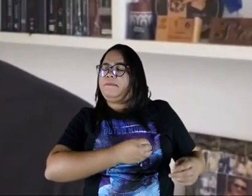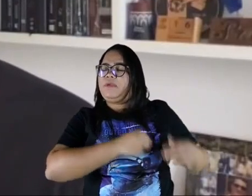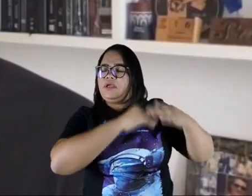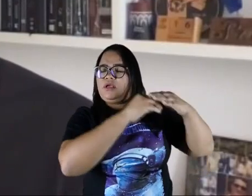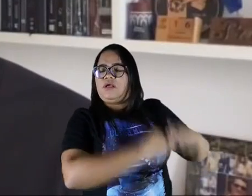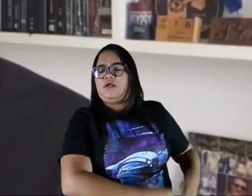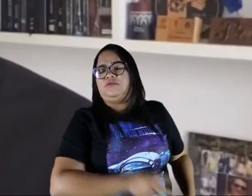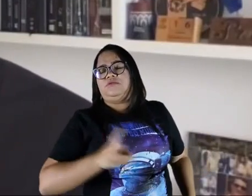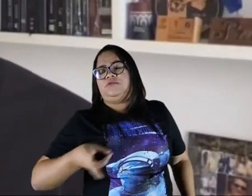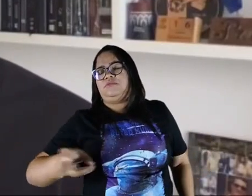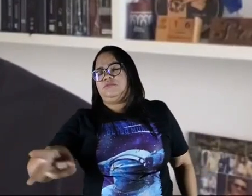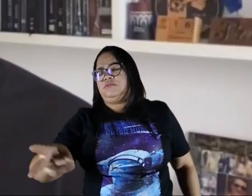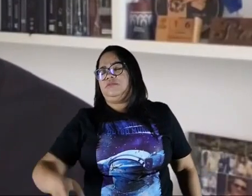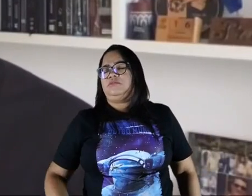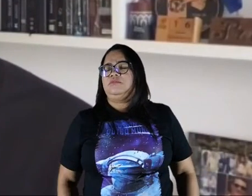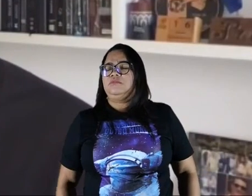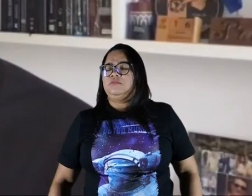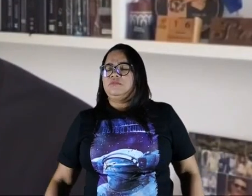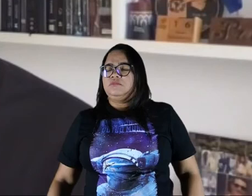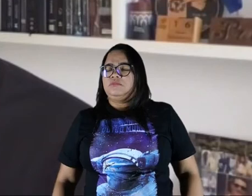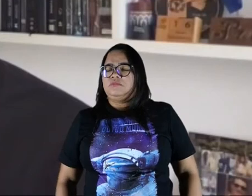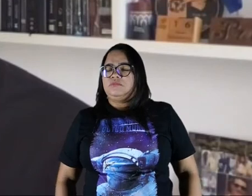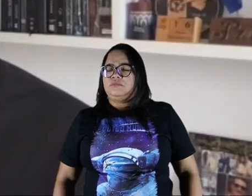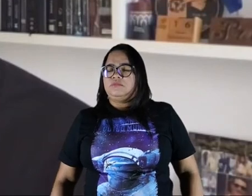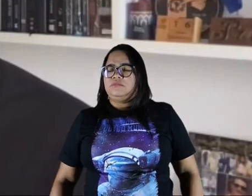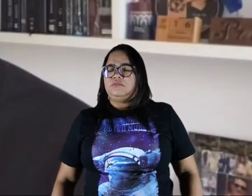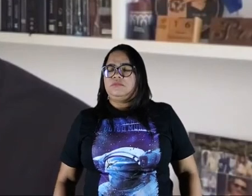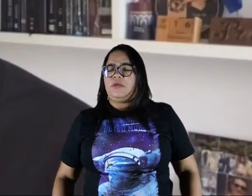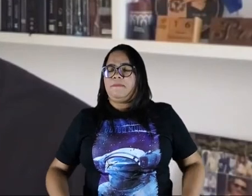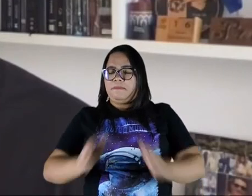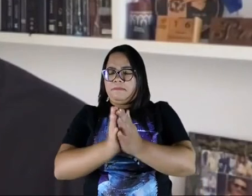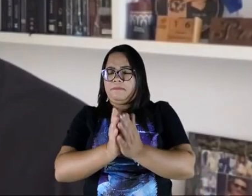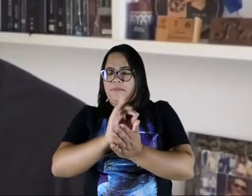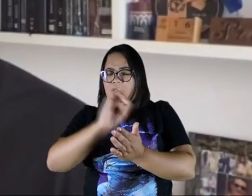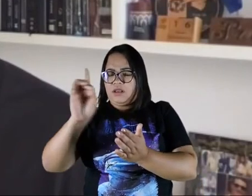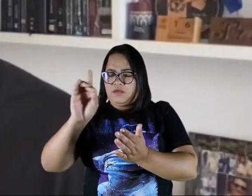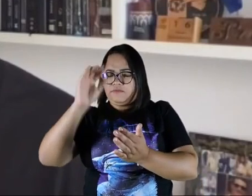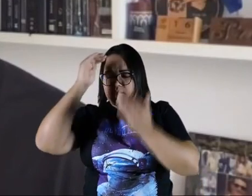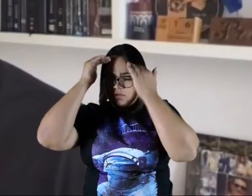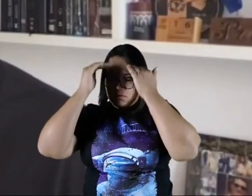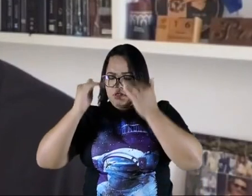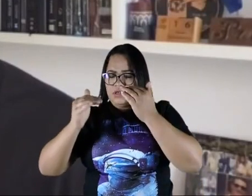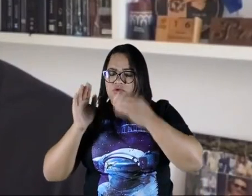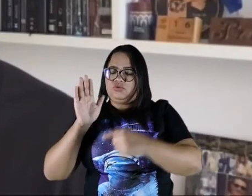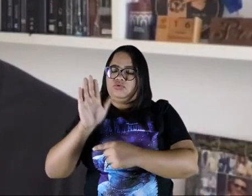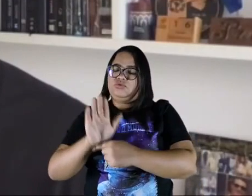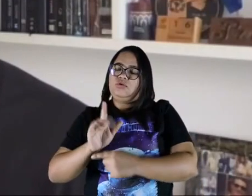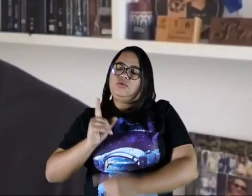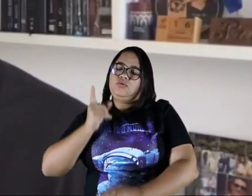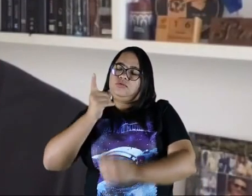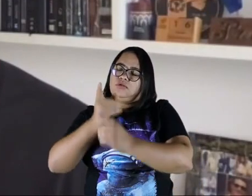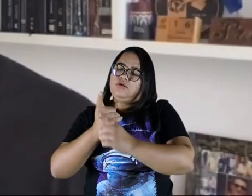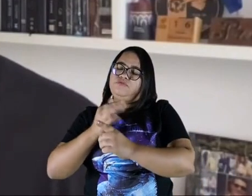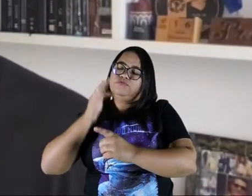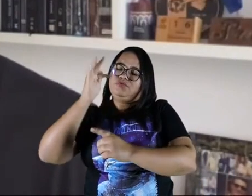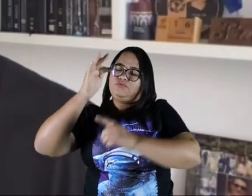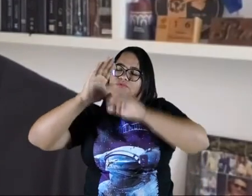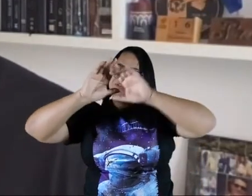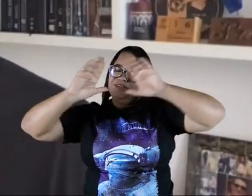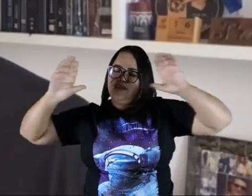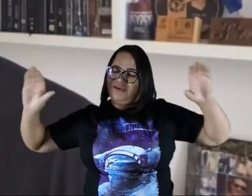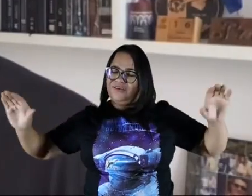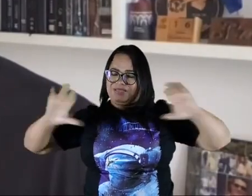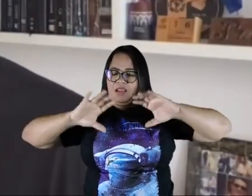cada momento. Dê a palavra contínua na vida deles e ajuda-nos a encontrar-nos um dia no céu, no